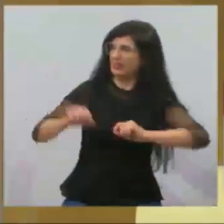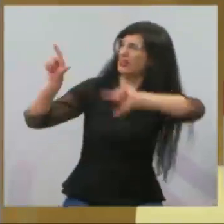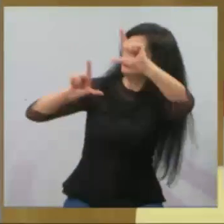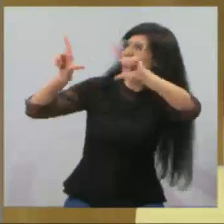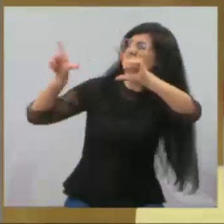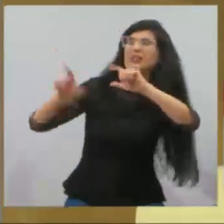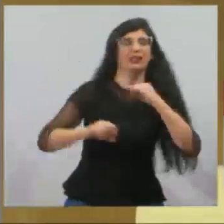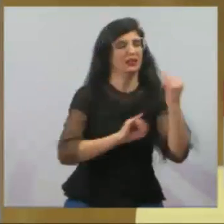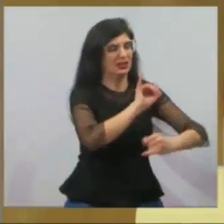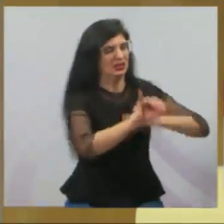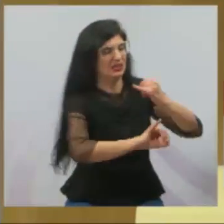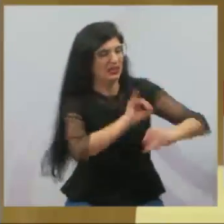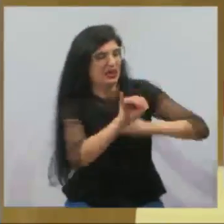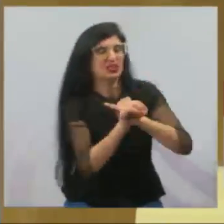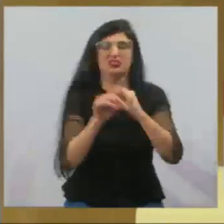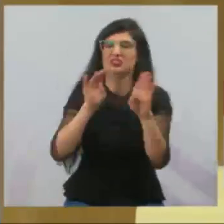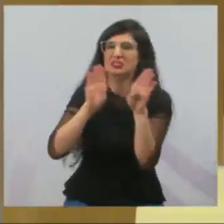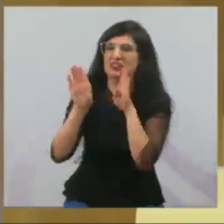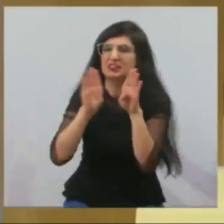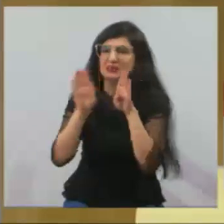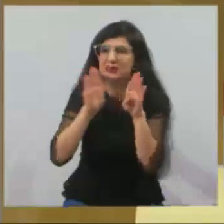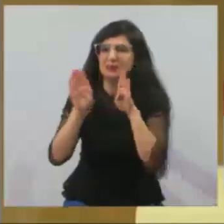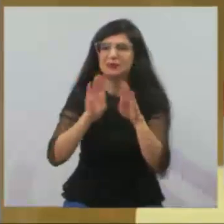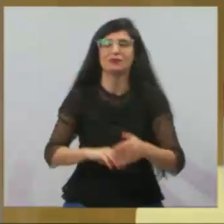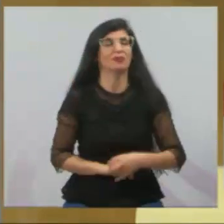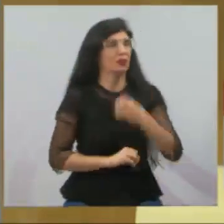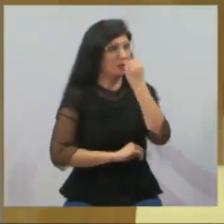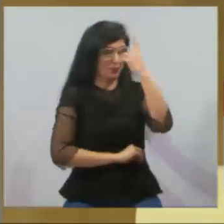Facebook, meu bom dia